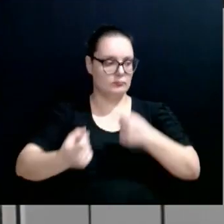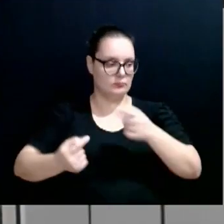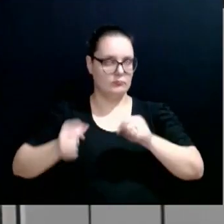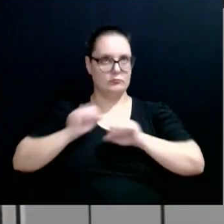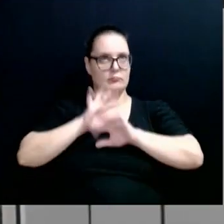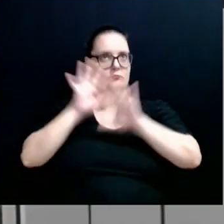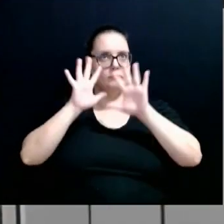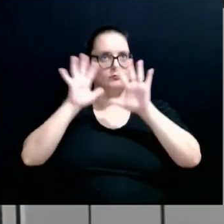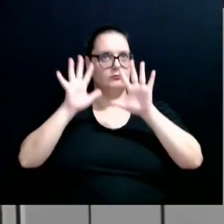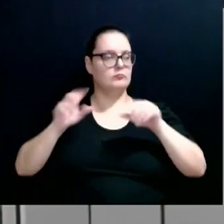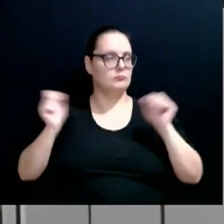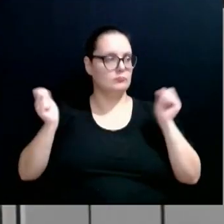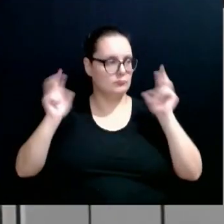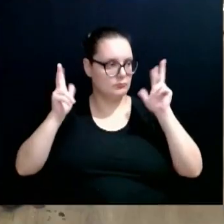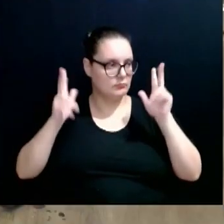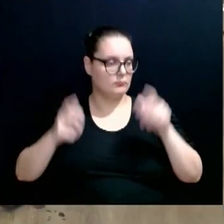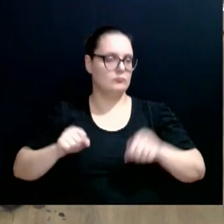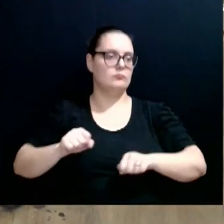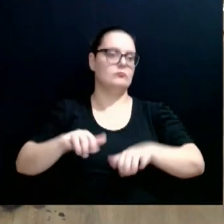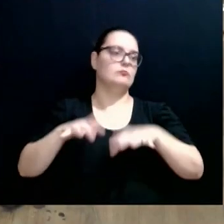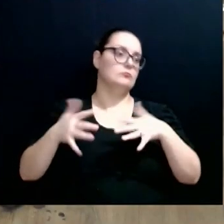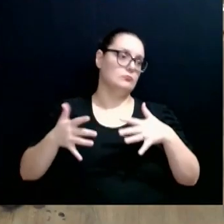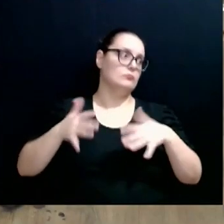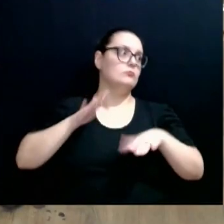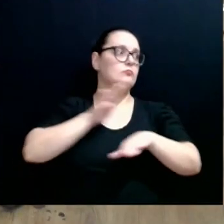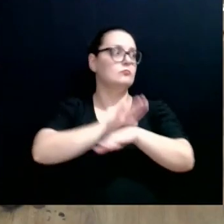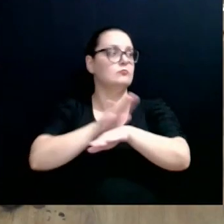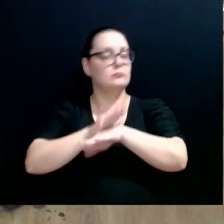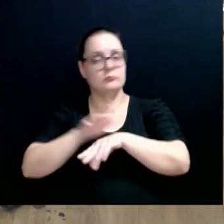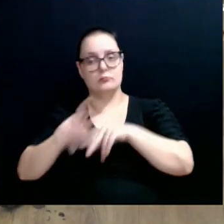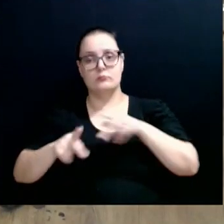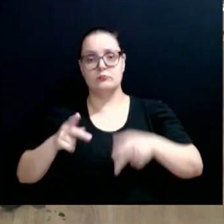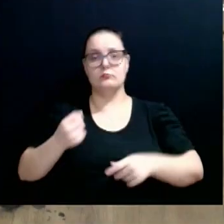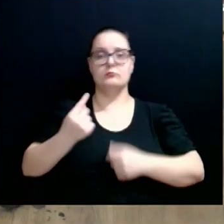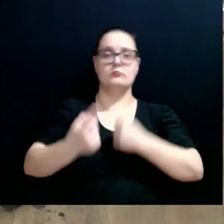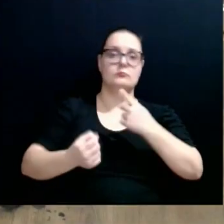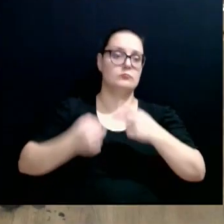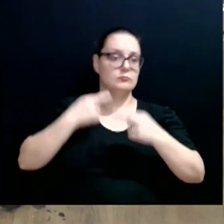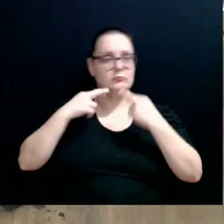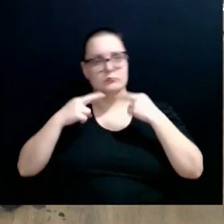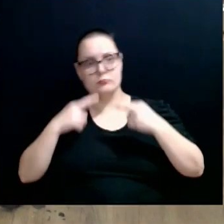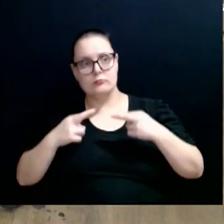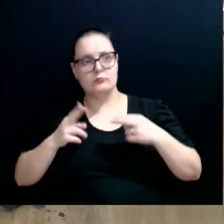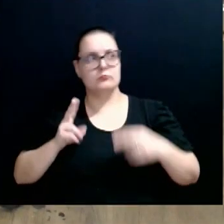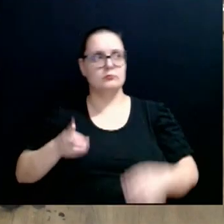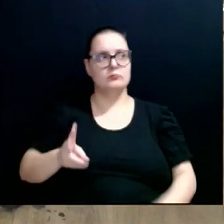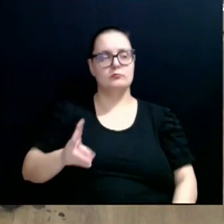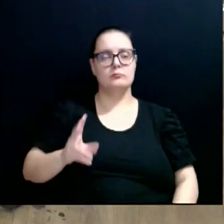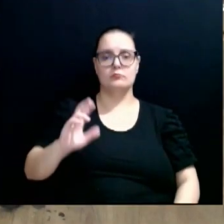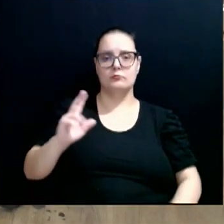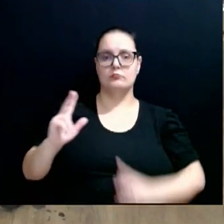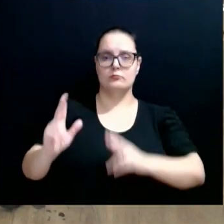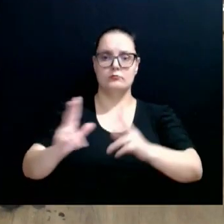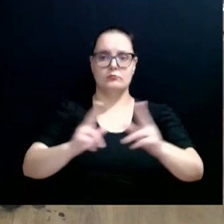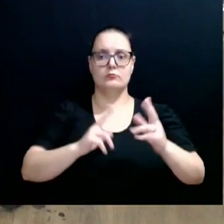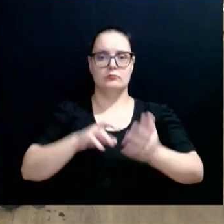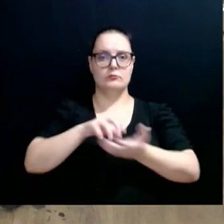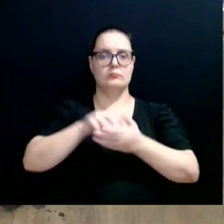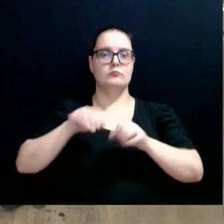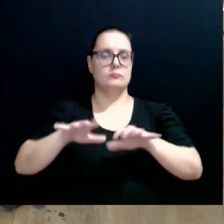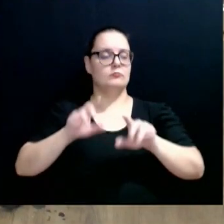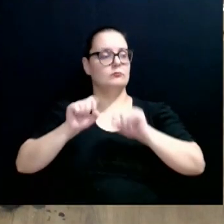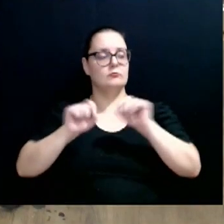nas contribuições da população? Tem alguma reclamação mais recorrente? Foi descentralizada, mas o que te chamou a